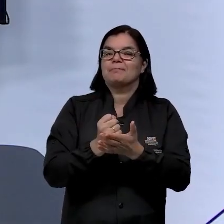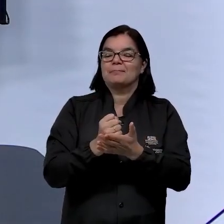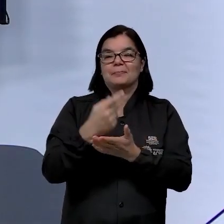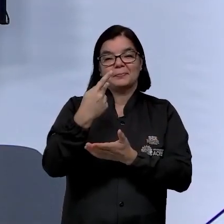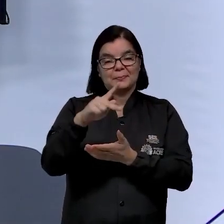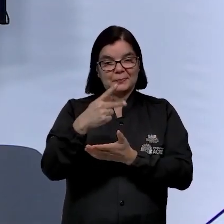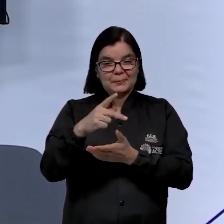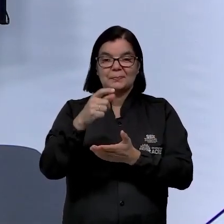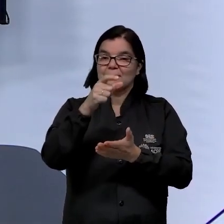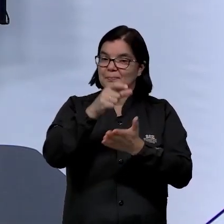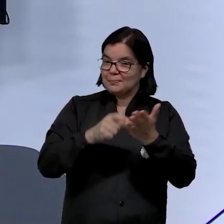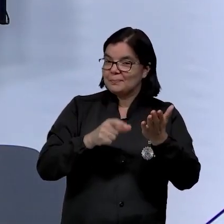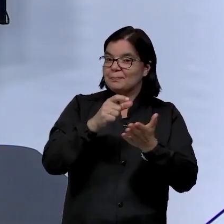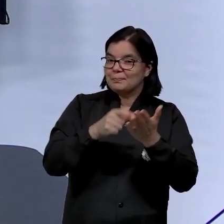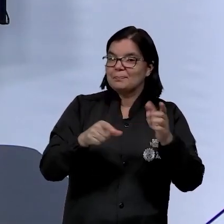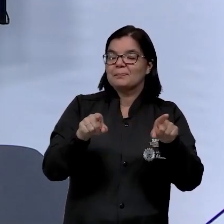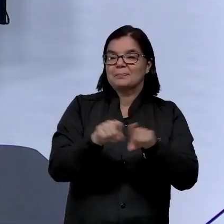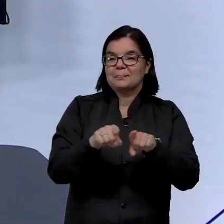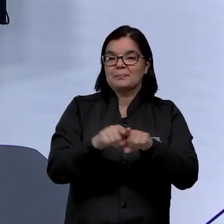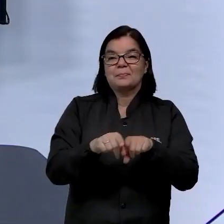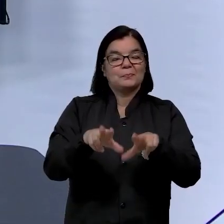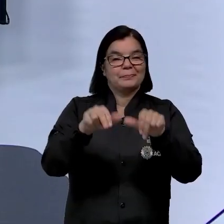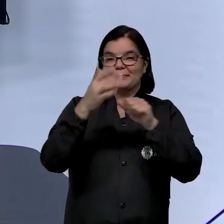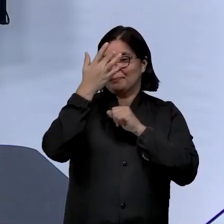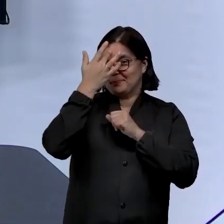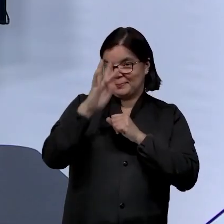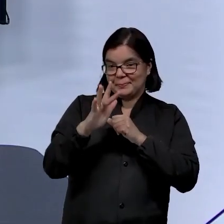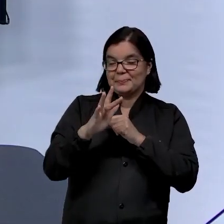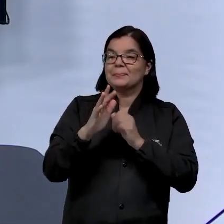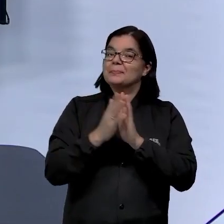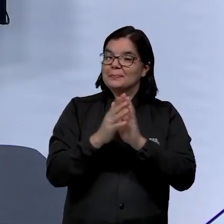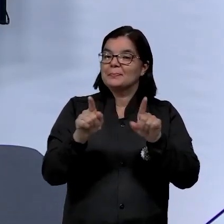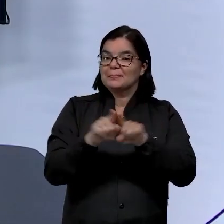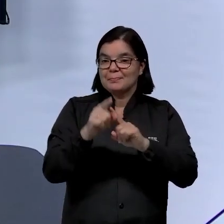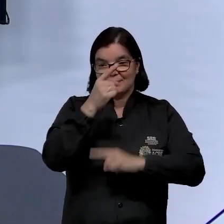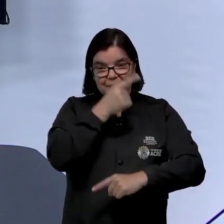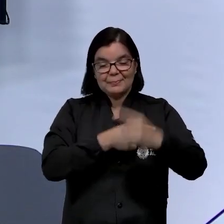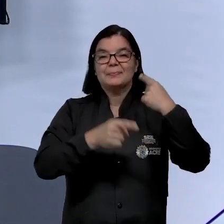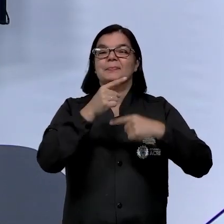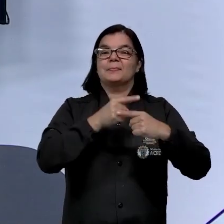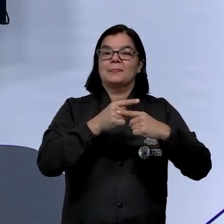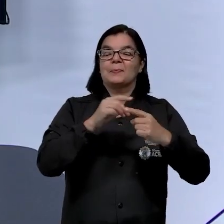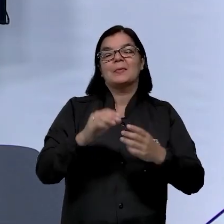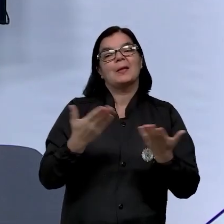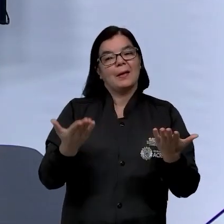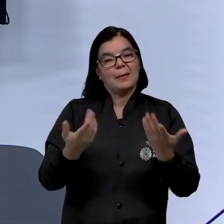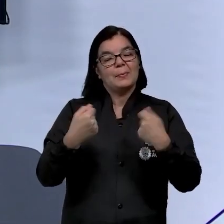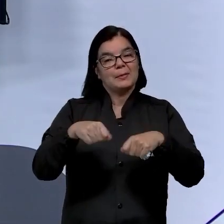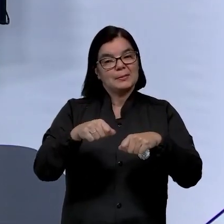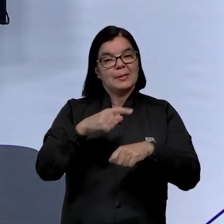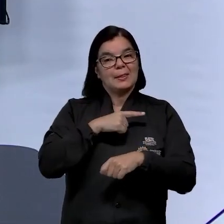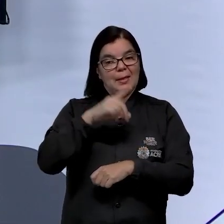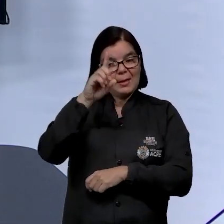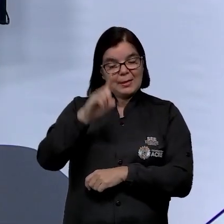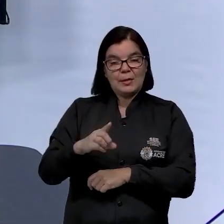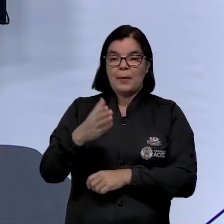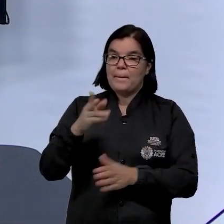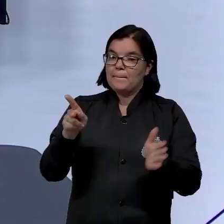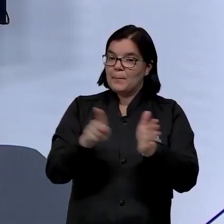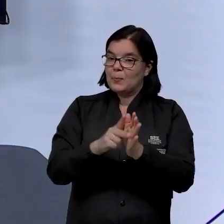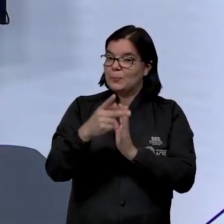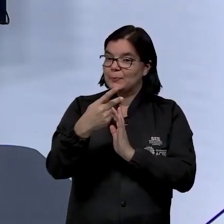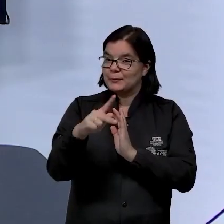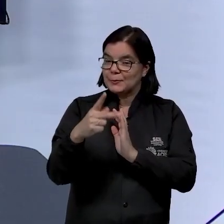sua obra. Porque a gente, como eu disse, a gente nunca sabe quando é que a obra vai fazer sucesso. E aí, para que você diga que ela é